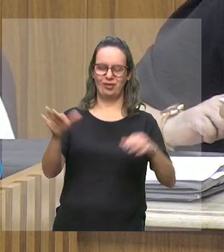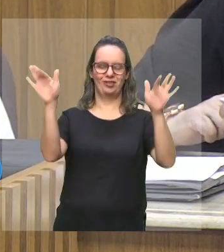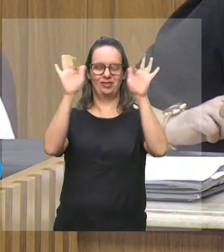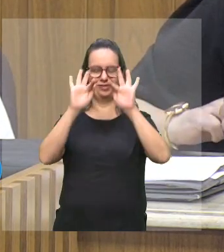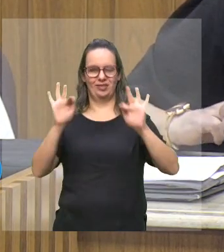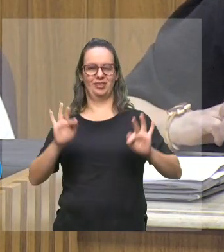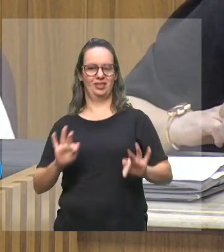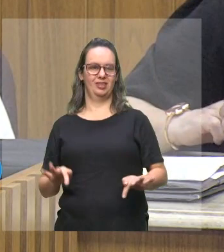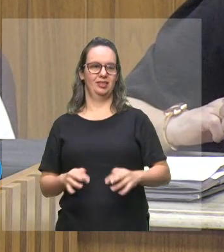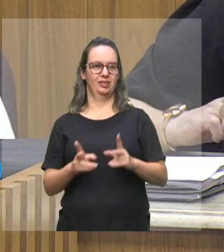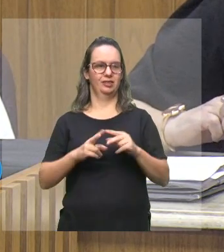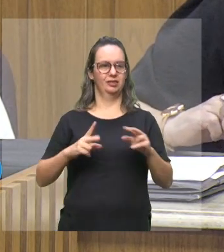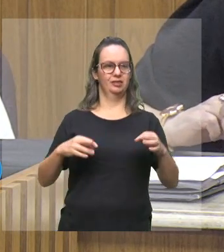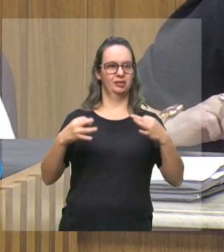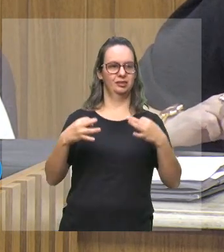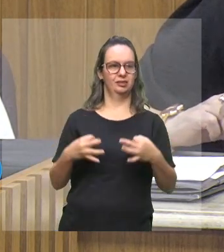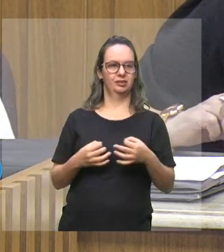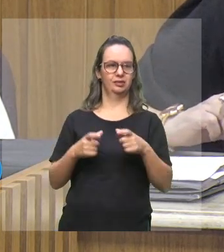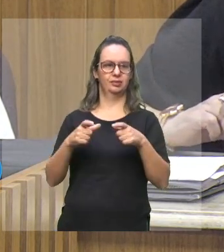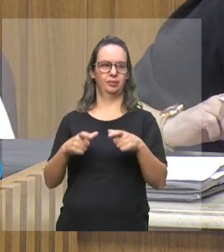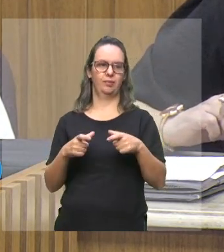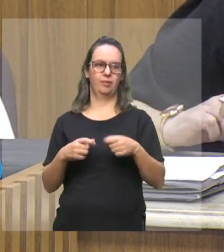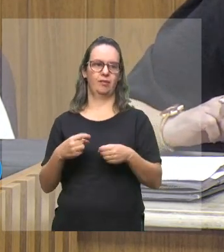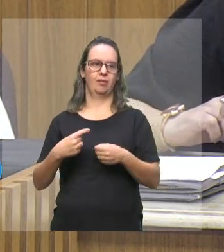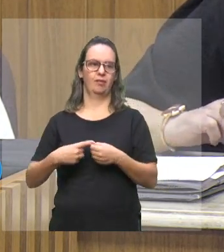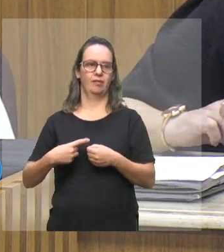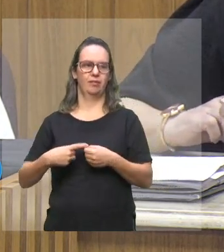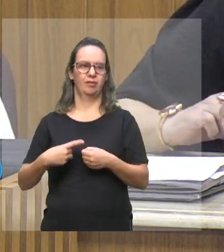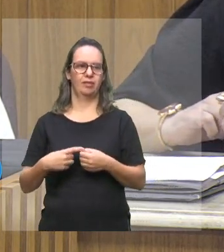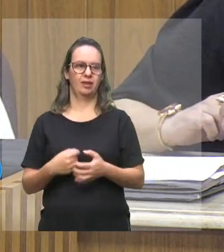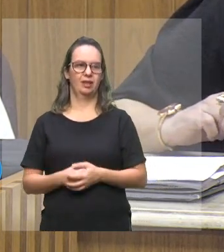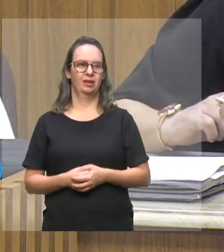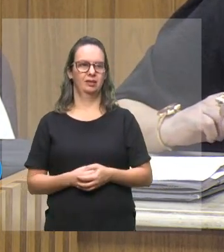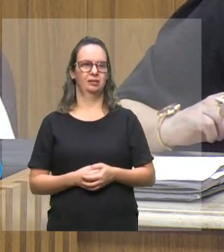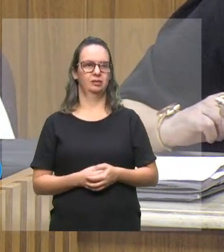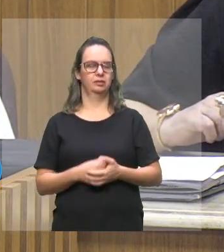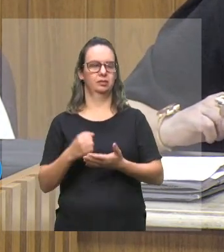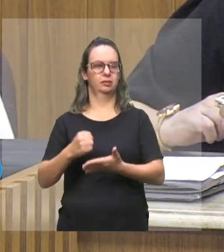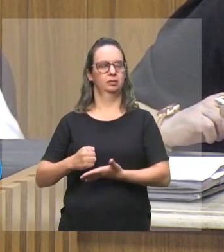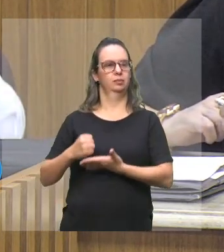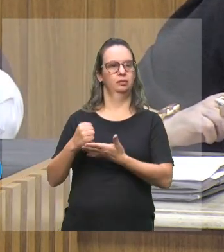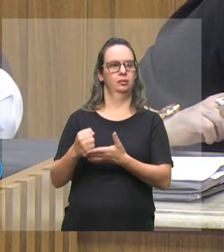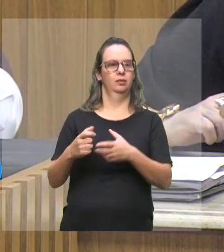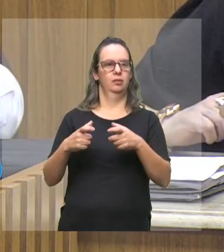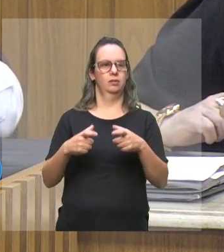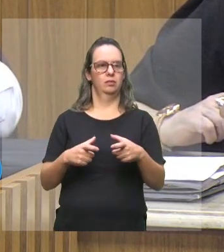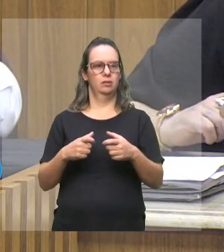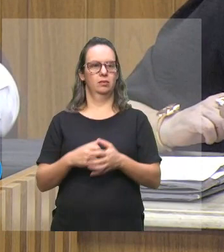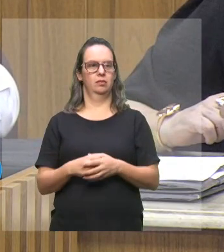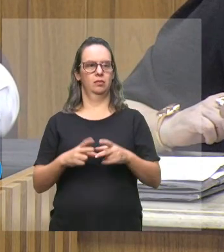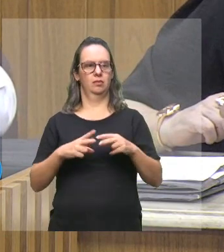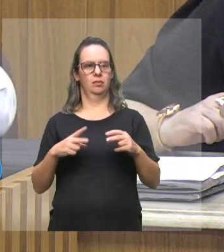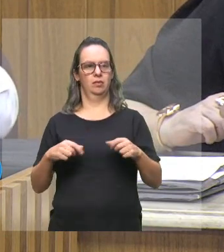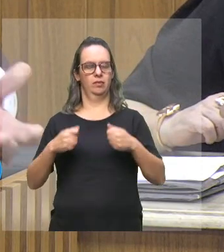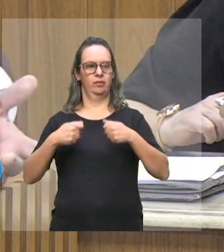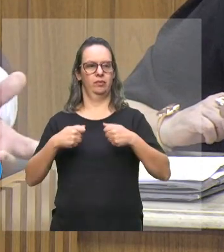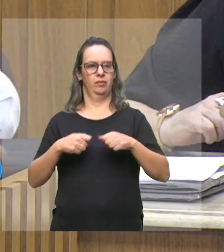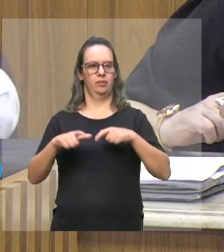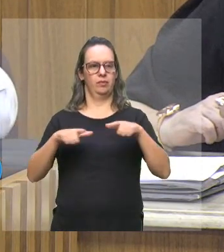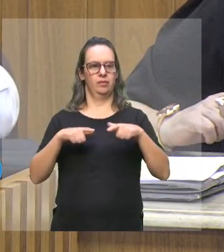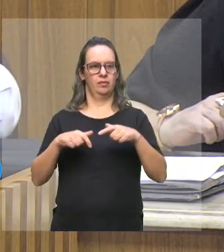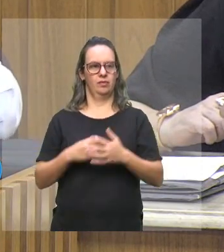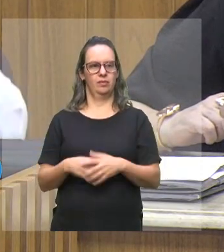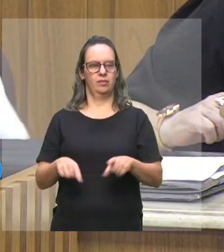certo para alguns pontos da cidade, claro, solidários com alguns pontos que precisam de trabalho. E como é o nosso trabalho